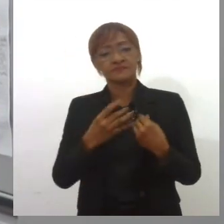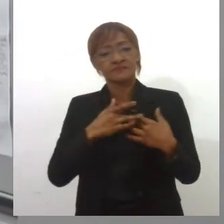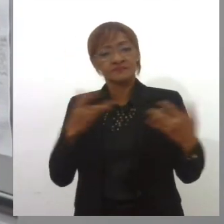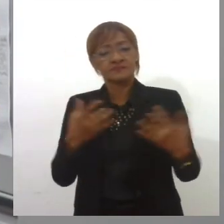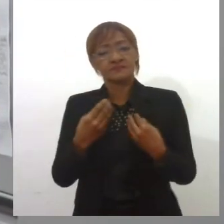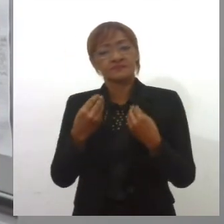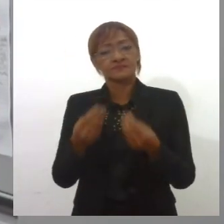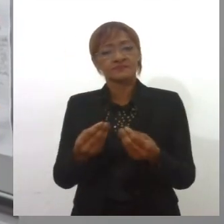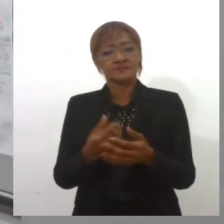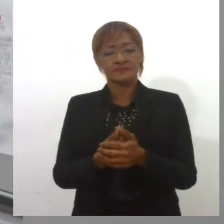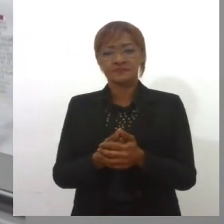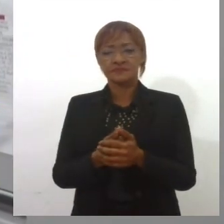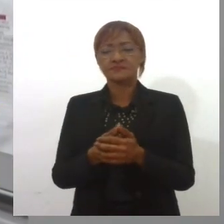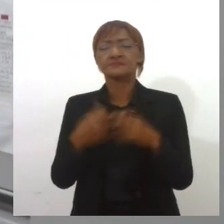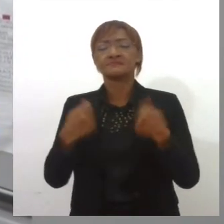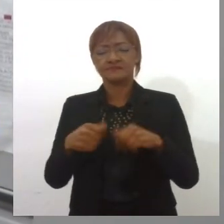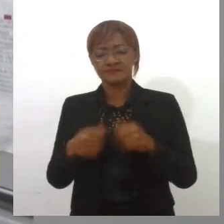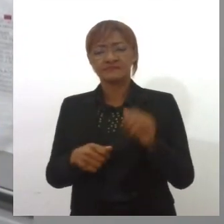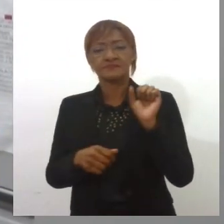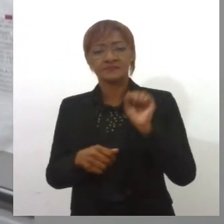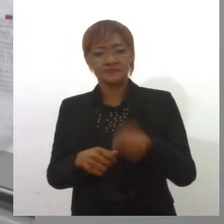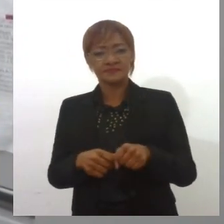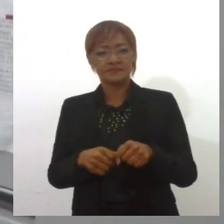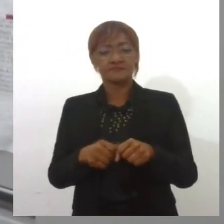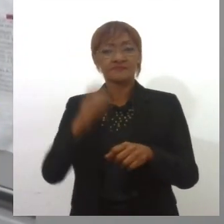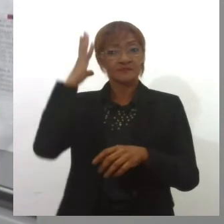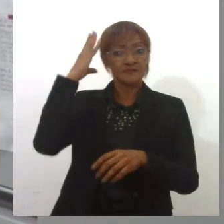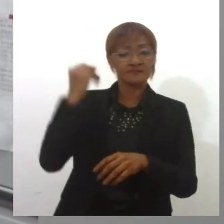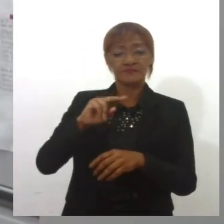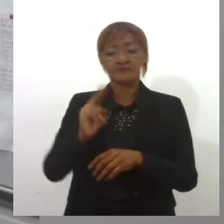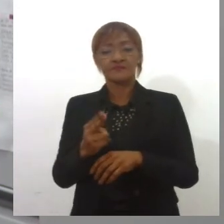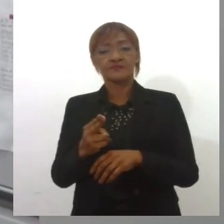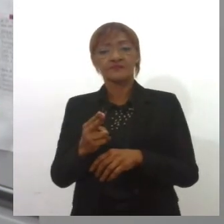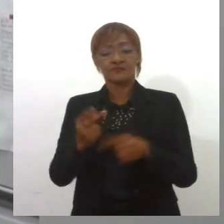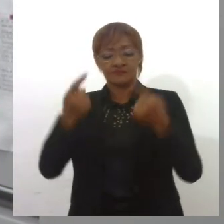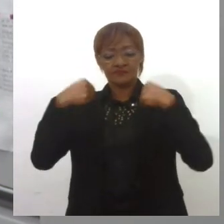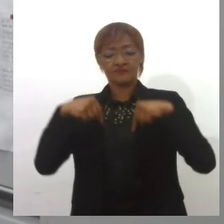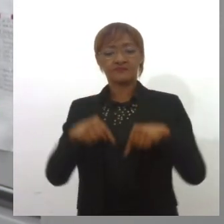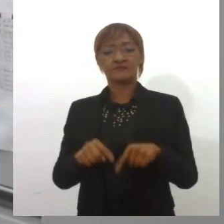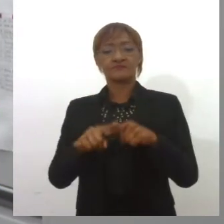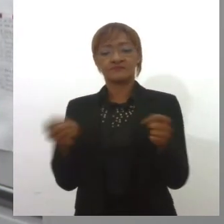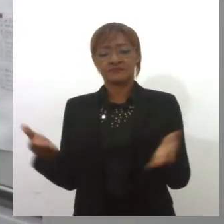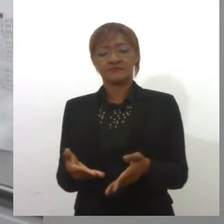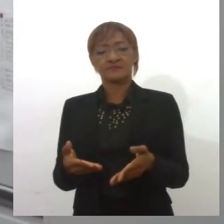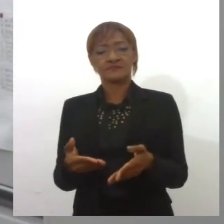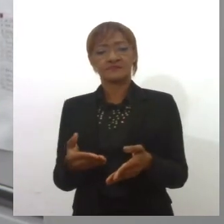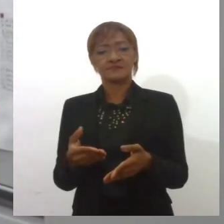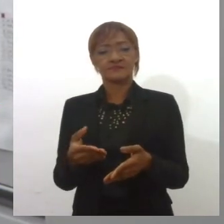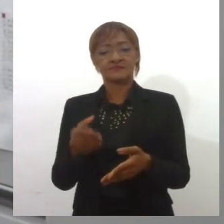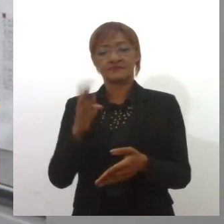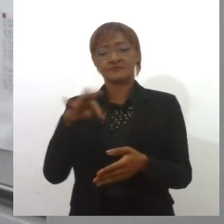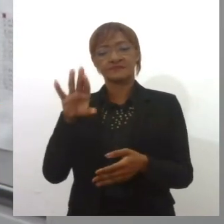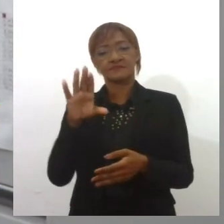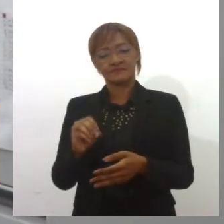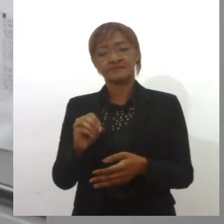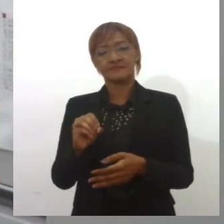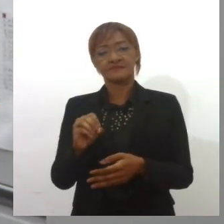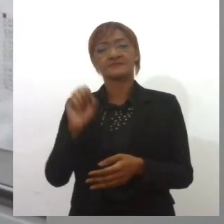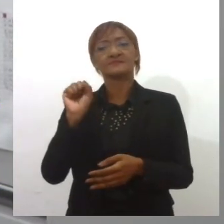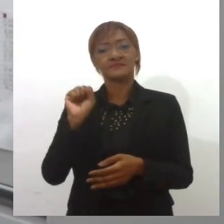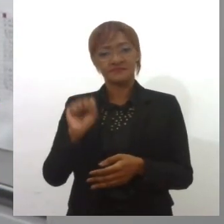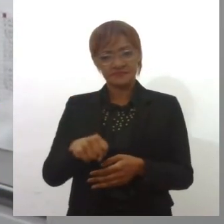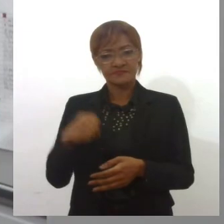importância dizer à sociedade que é preciso doar, seja cabelo ou uma outra coisa, mas nesse exato momento a gente fala da beleza da mulher. Então, cabelo é